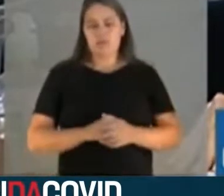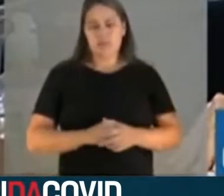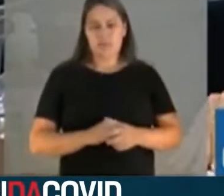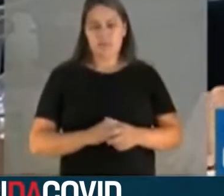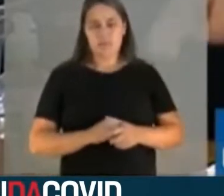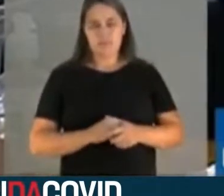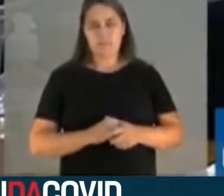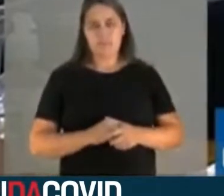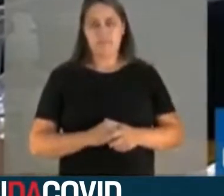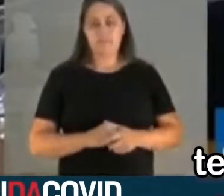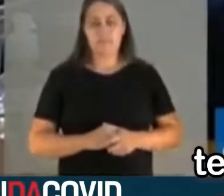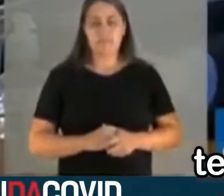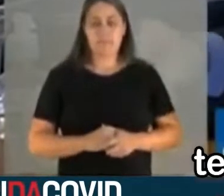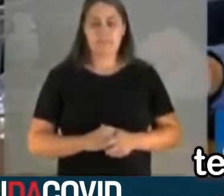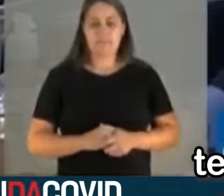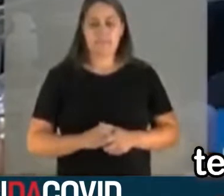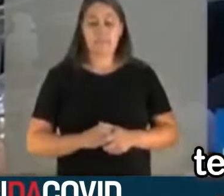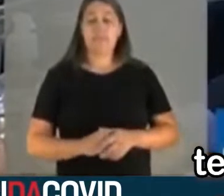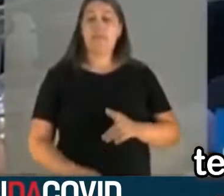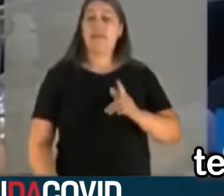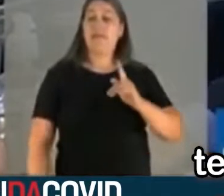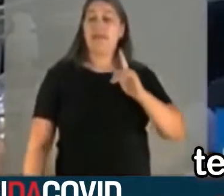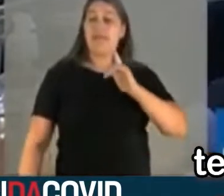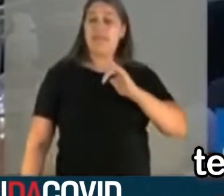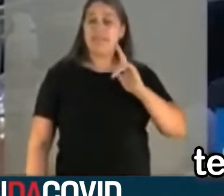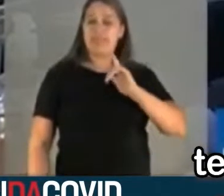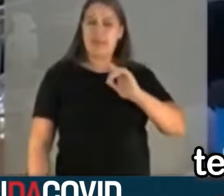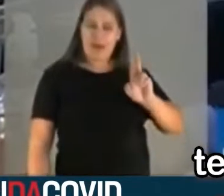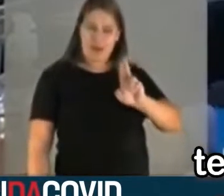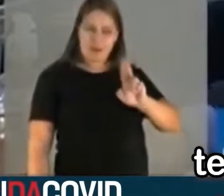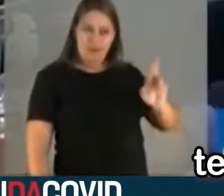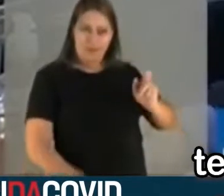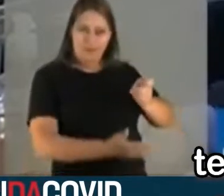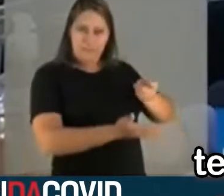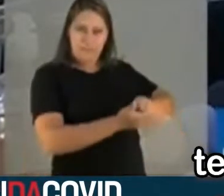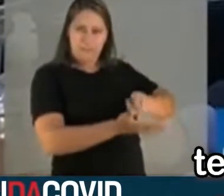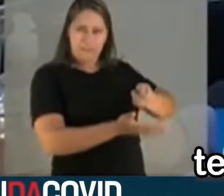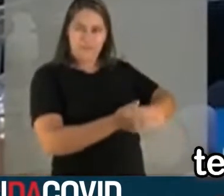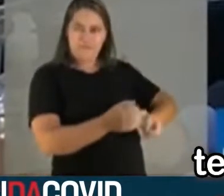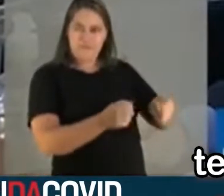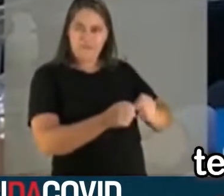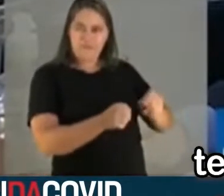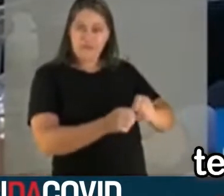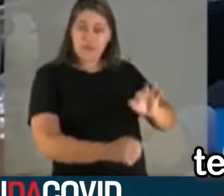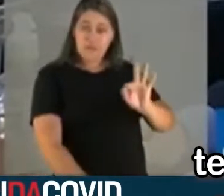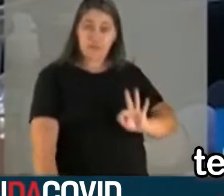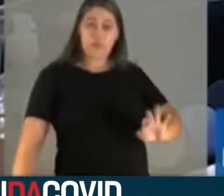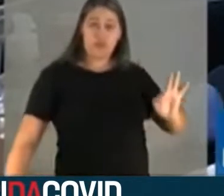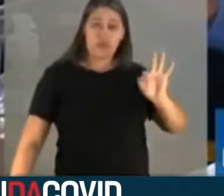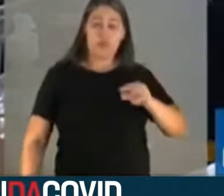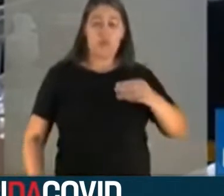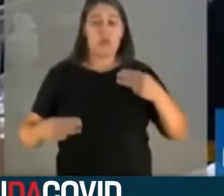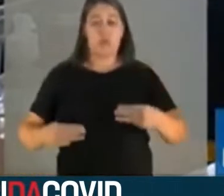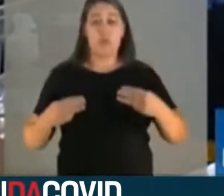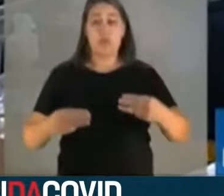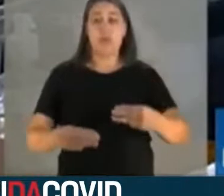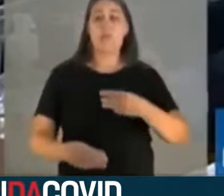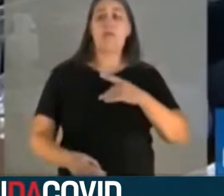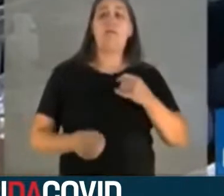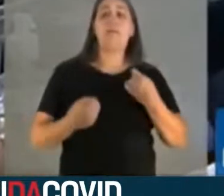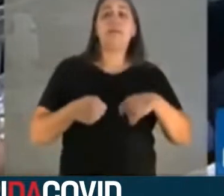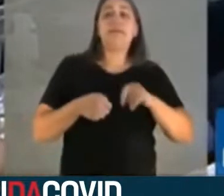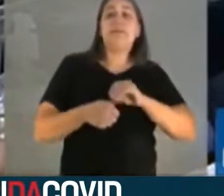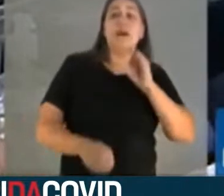que tem em seu nome pressões feitas sobre funcionários do Ministério para